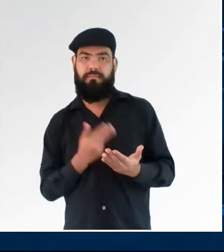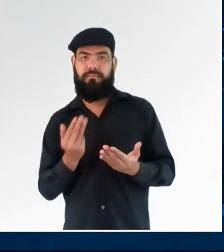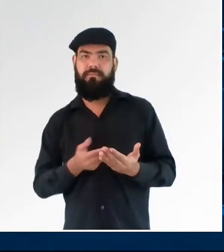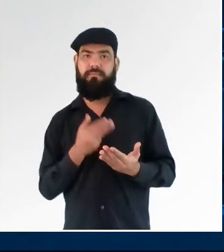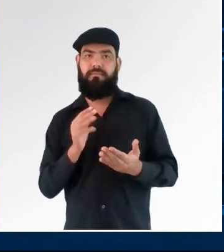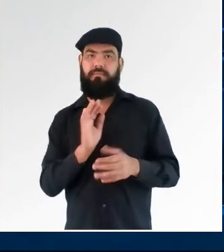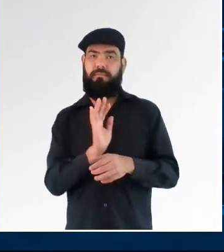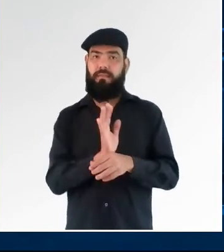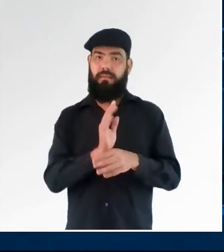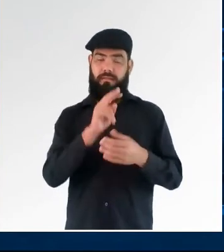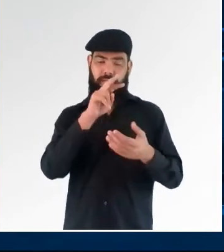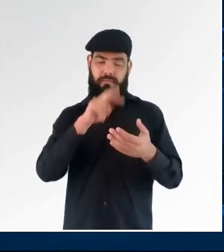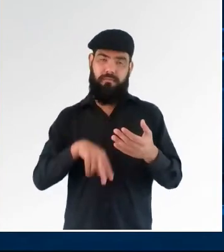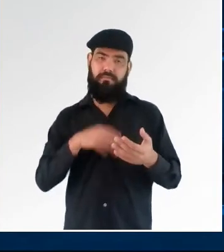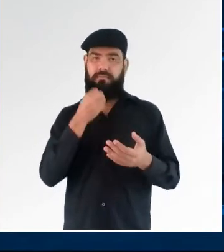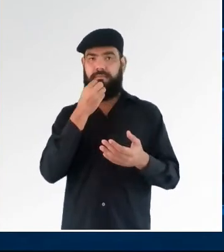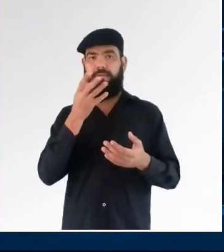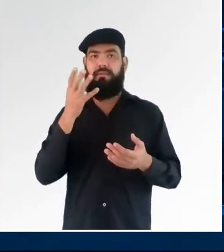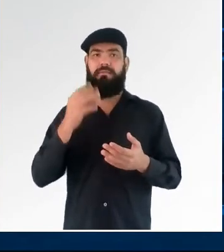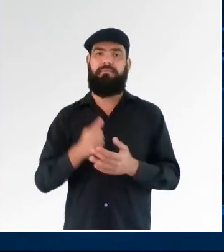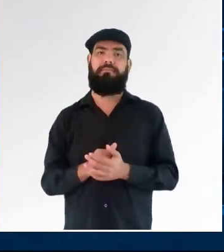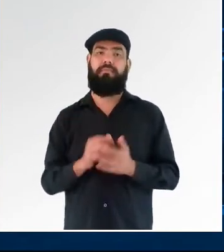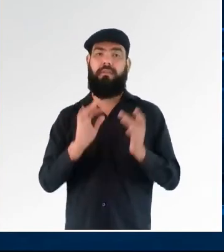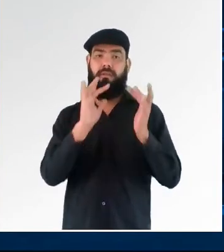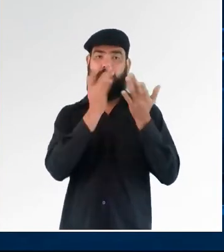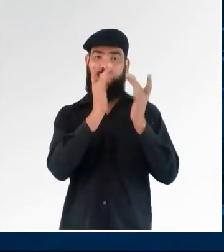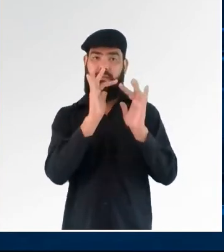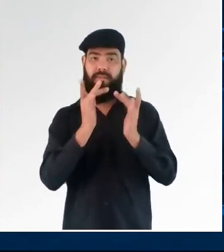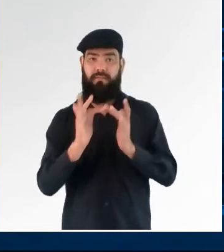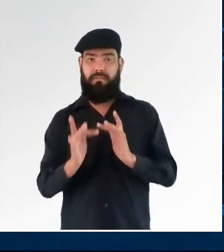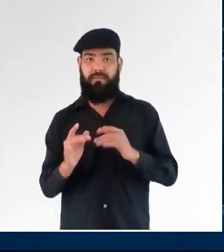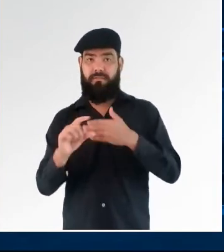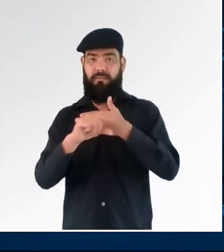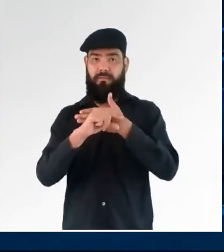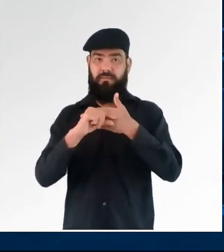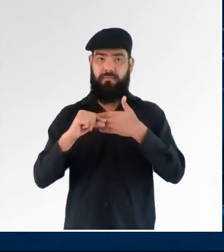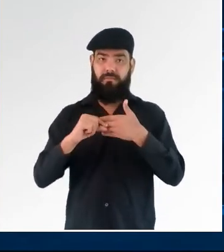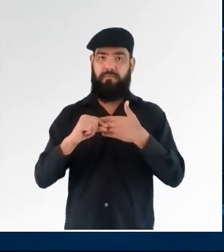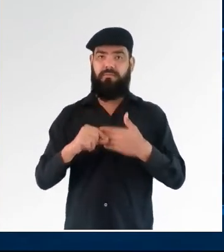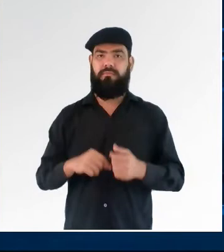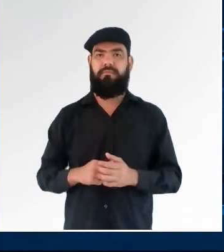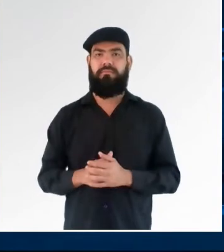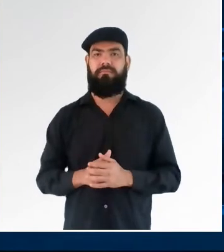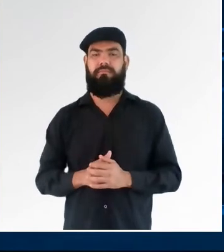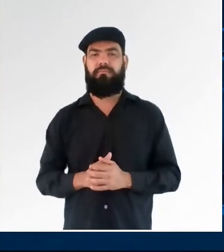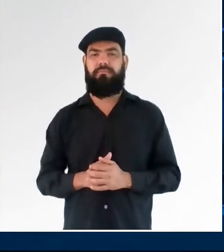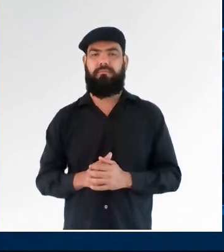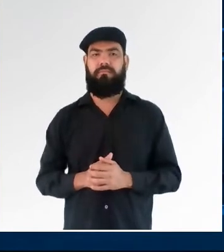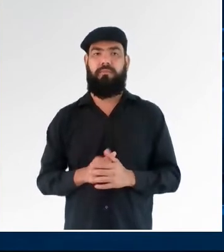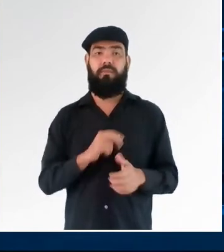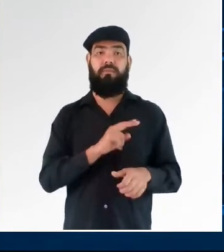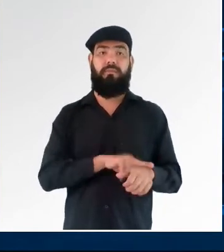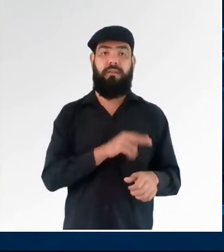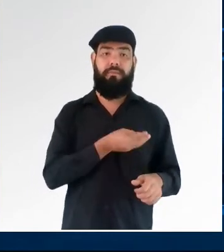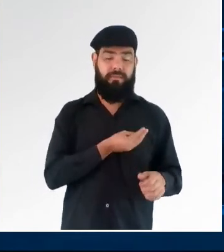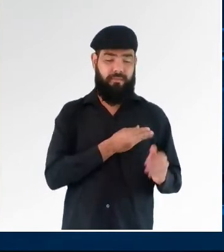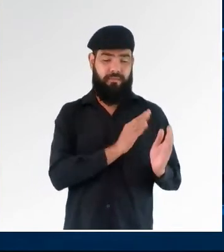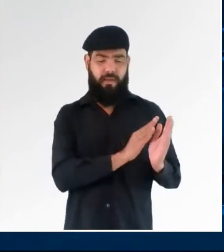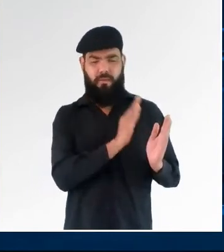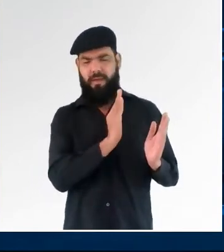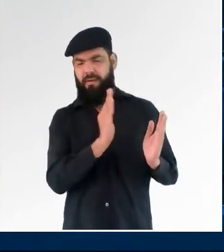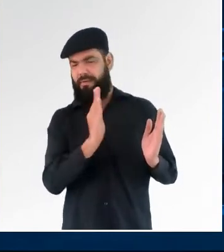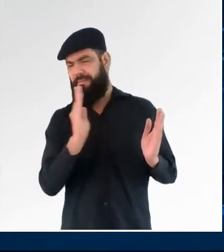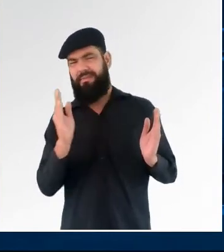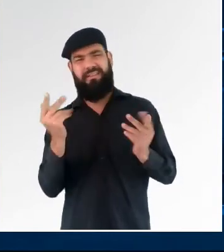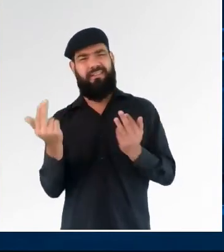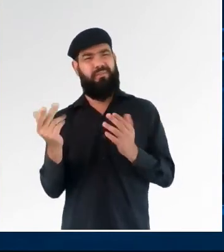Muito bem. Vai contextualizar o autor da obra, né, o tempo em que ele viveu, o tempo que foi escrito. Muito bem.